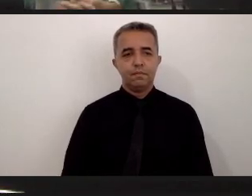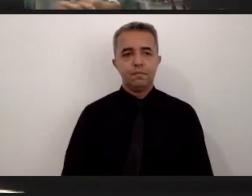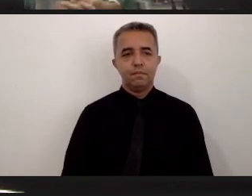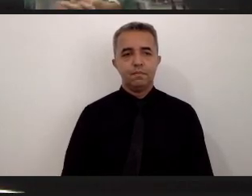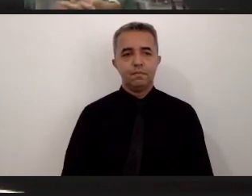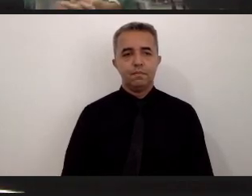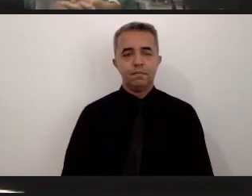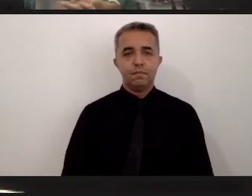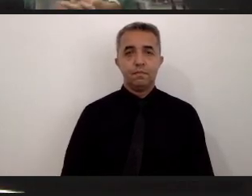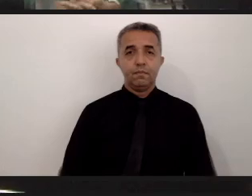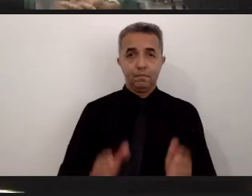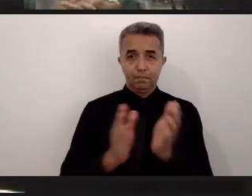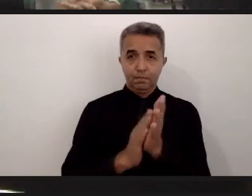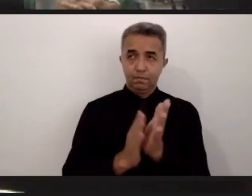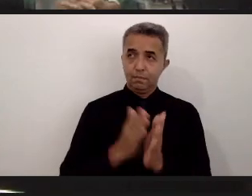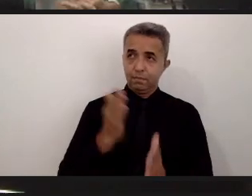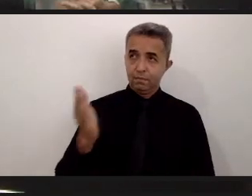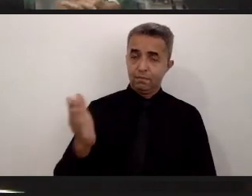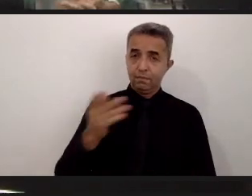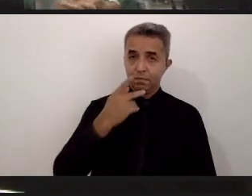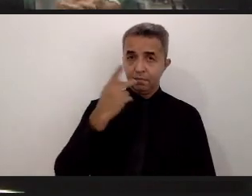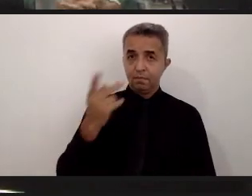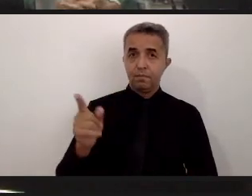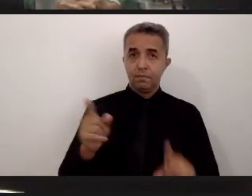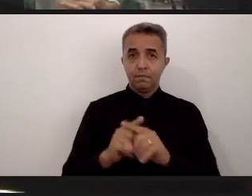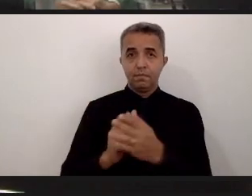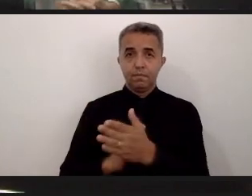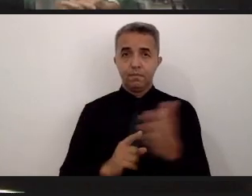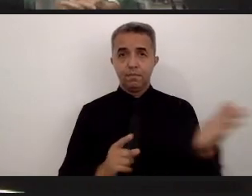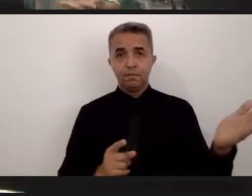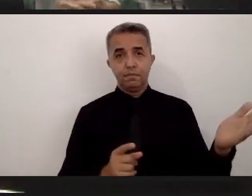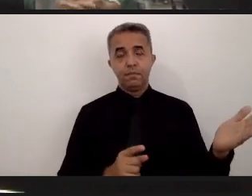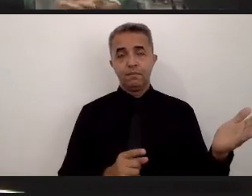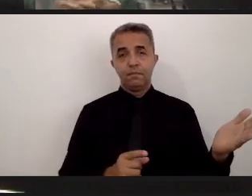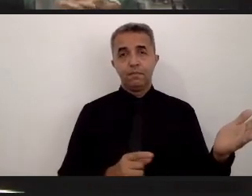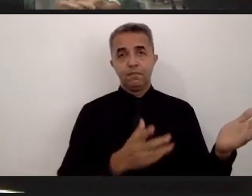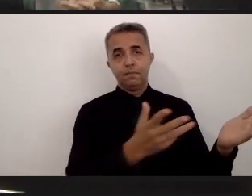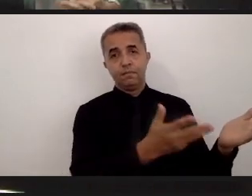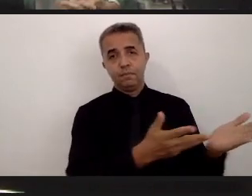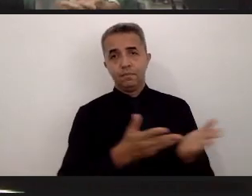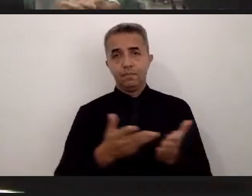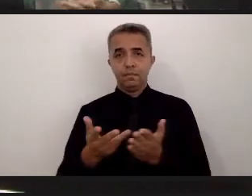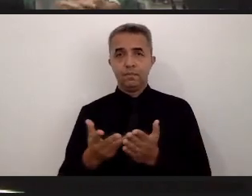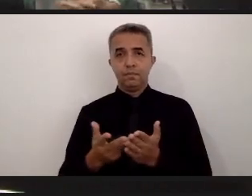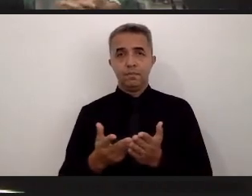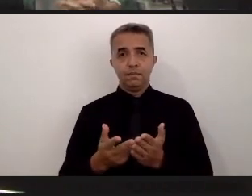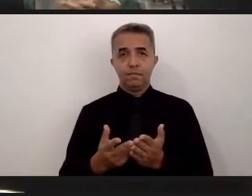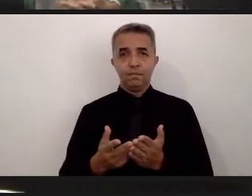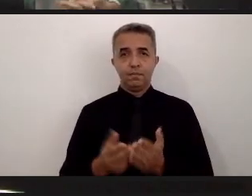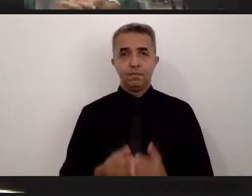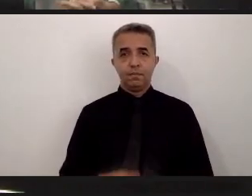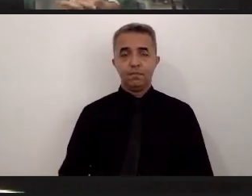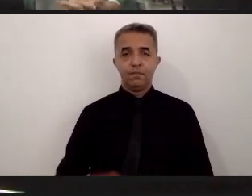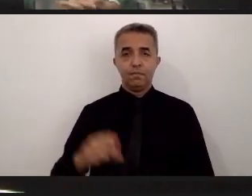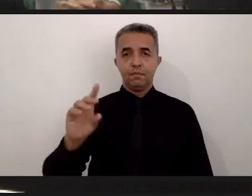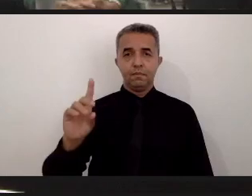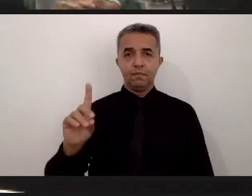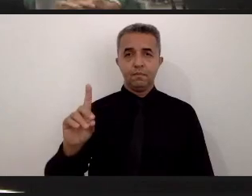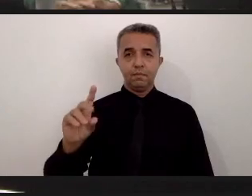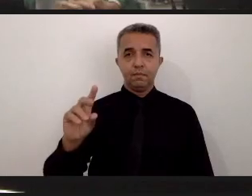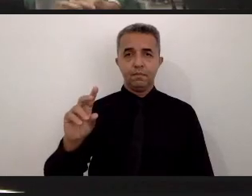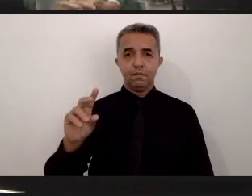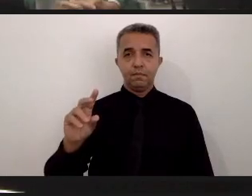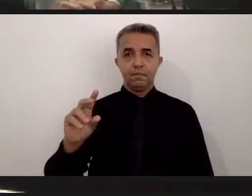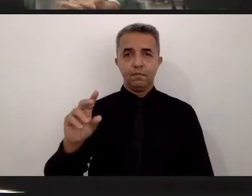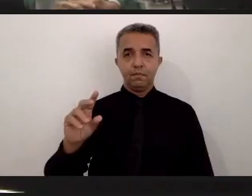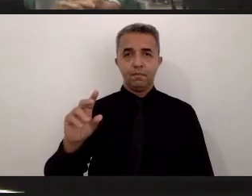Parabéns, Simone, pela fala. Dando sequência, eu passo a palavra a Helenice Oliveira, até é difícil chamar ela de Helenice, ela é Lelê do